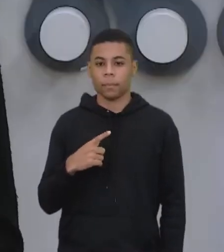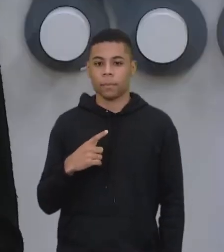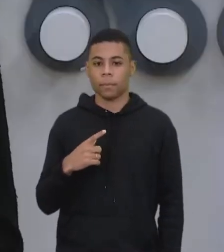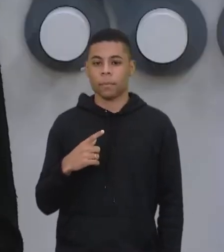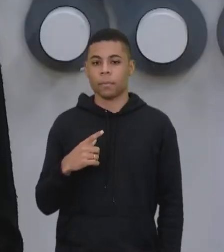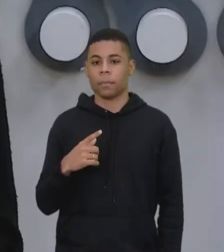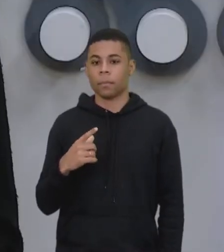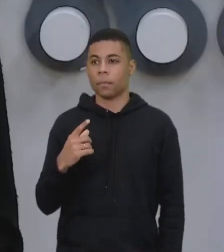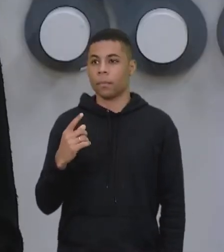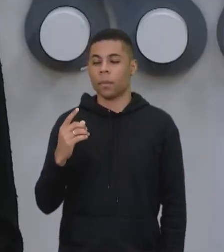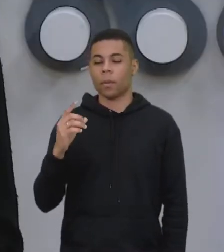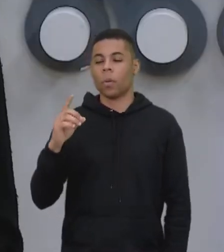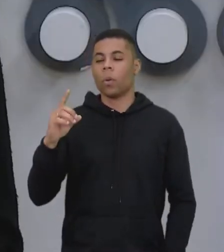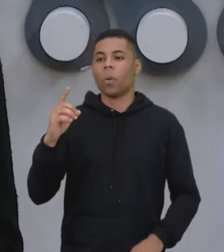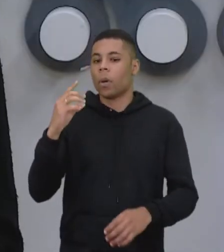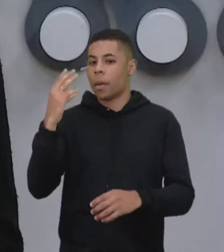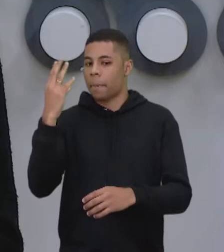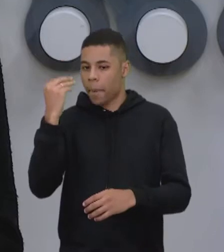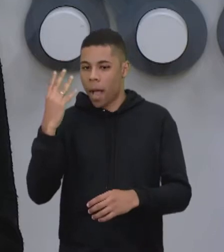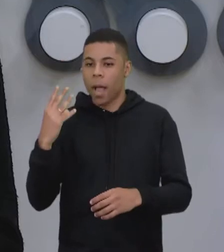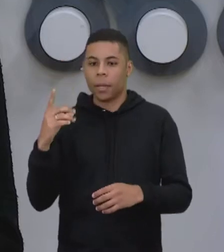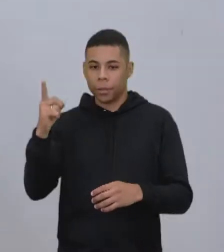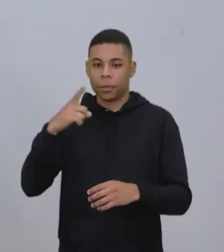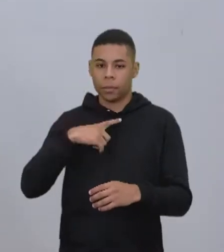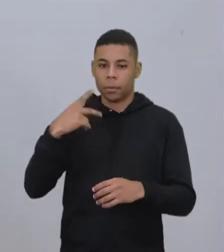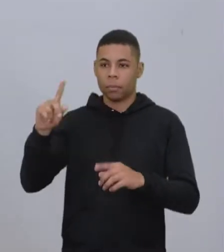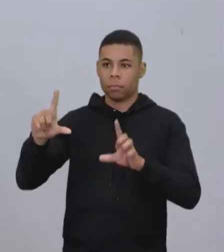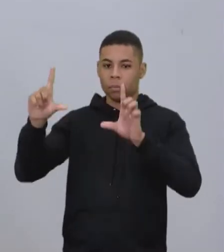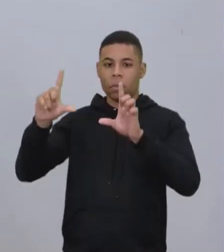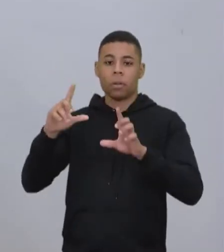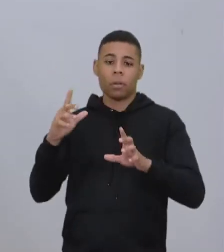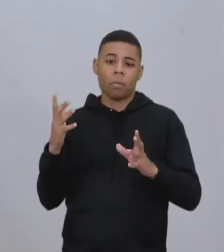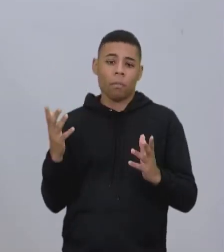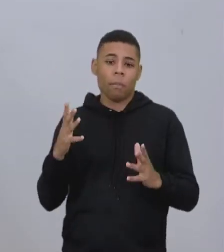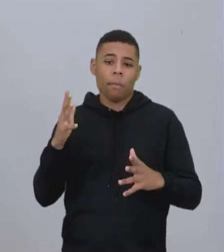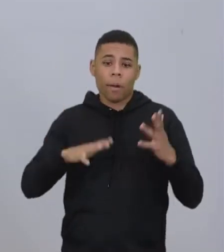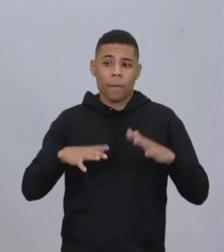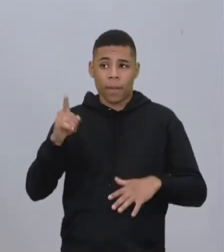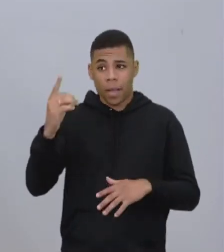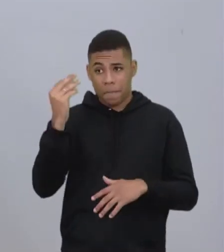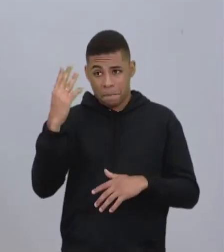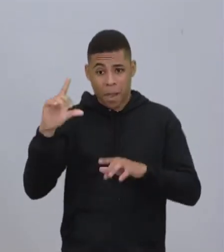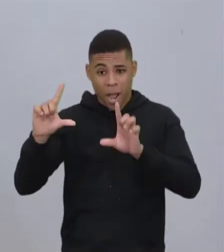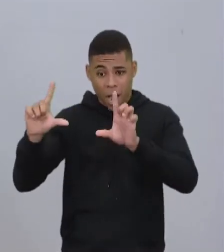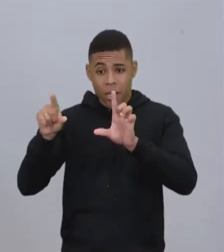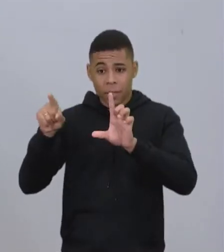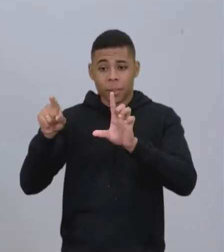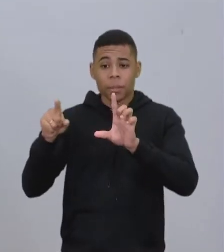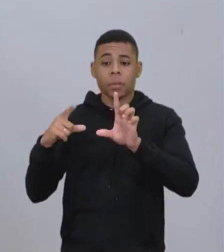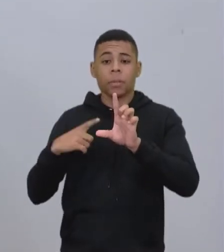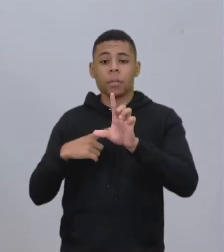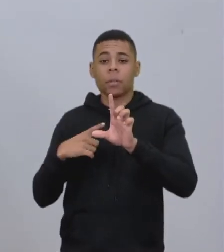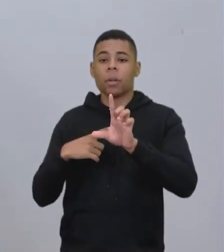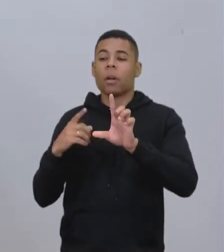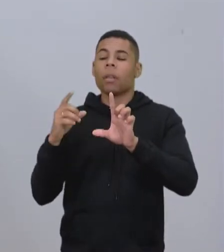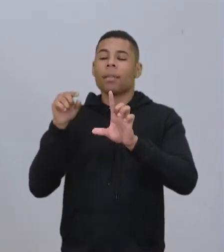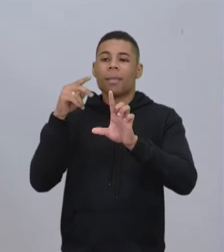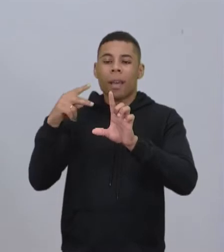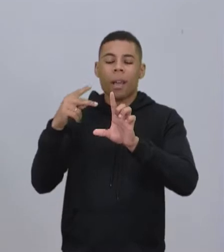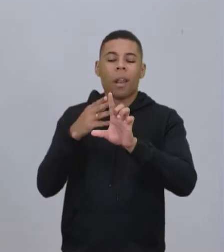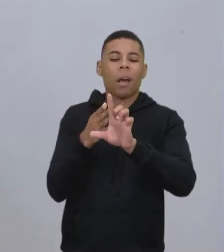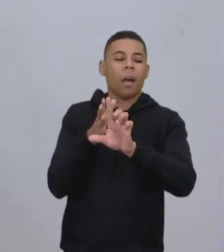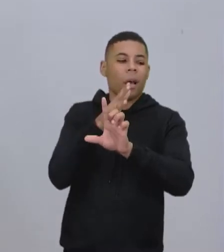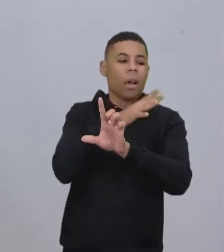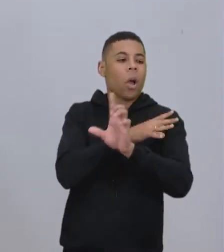uma imagem sendo representada dentro do processo. E muitas vezes essa imagem ela está atrelada a todo um contexto, né?